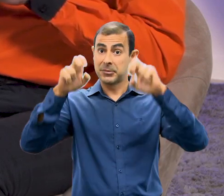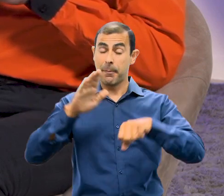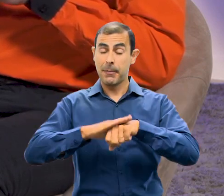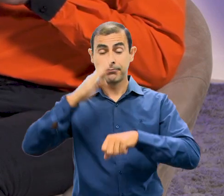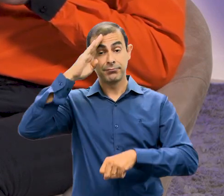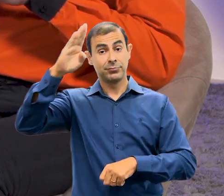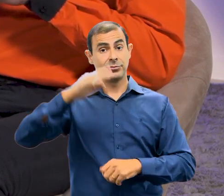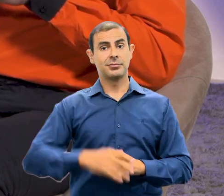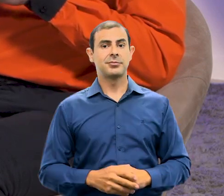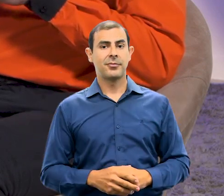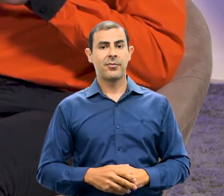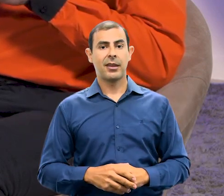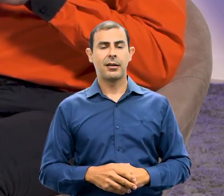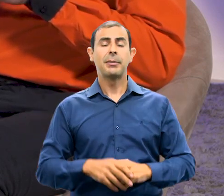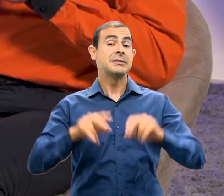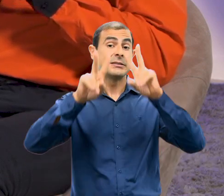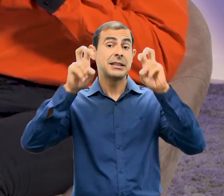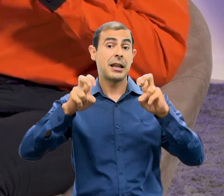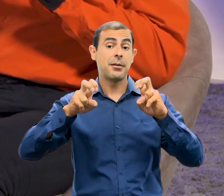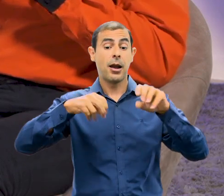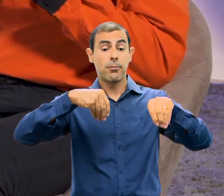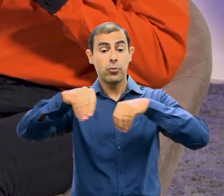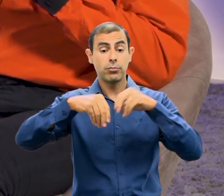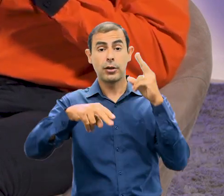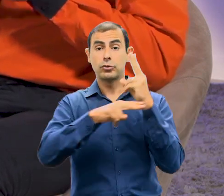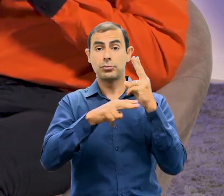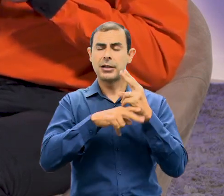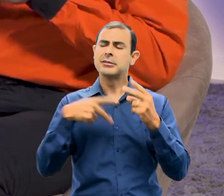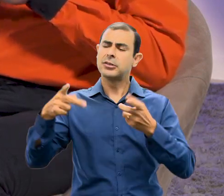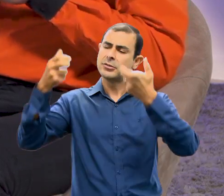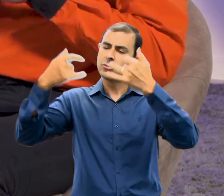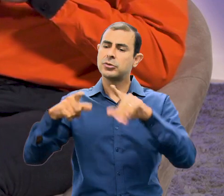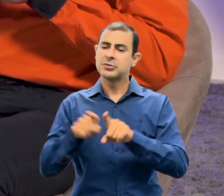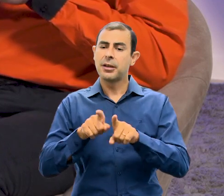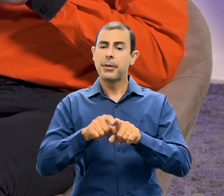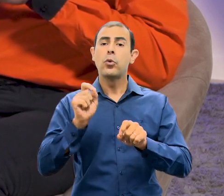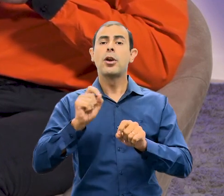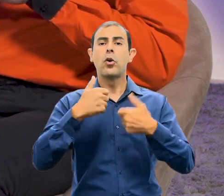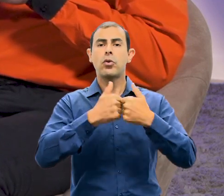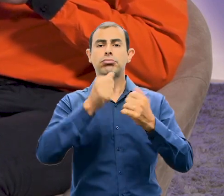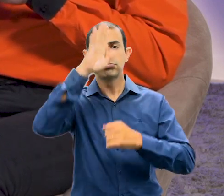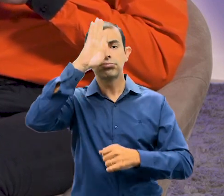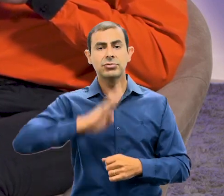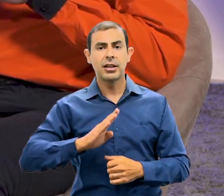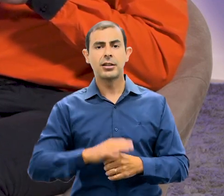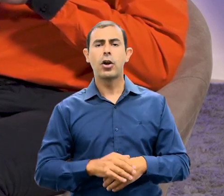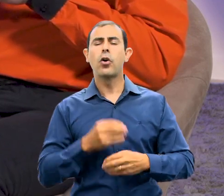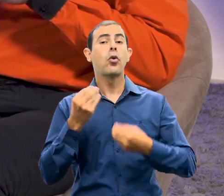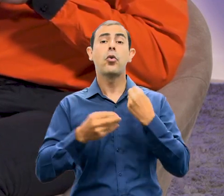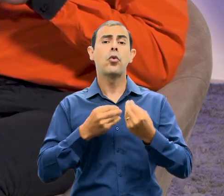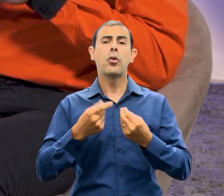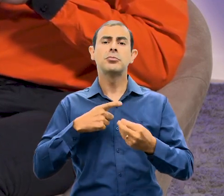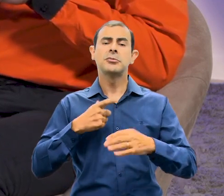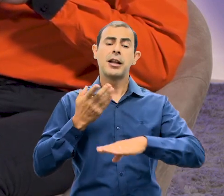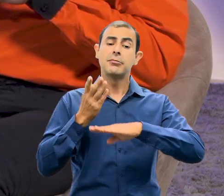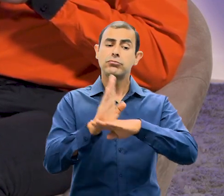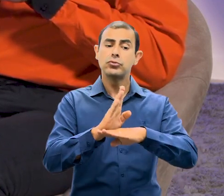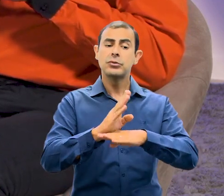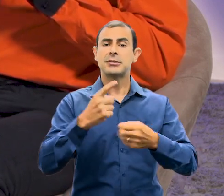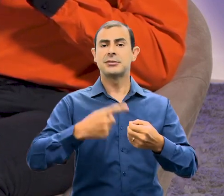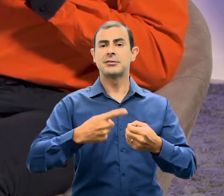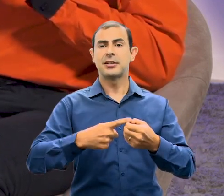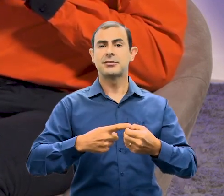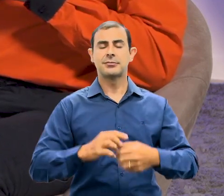Municipal. Em relação à mobilidade urbana, o senhor também defendeu a tarifa zero aqui no nosso município. quais benefícios que essa tarifa traria aqui para a